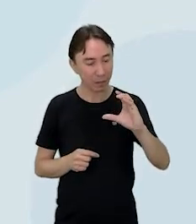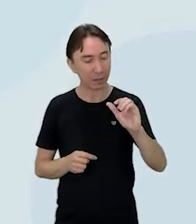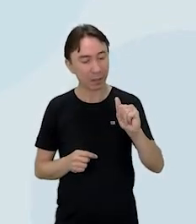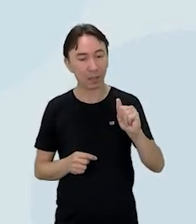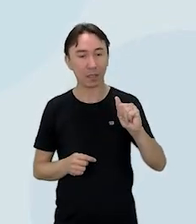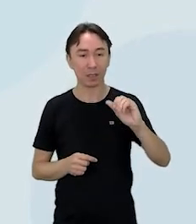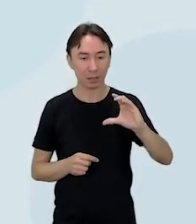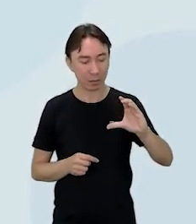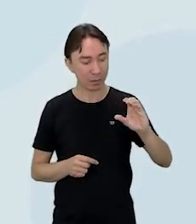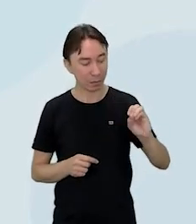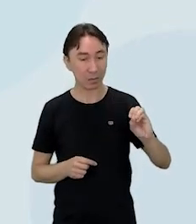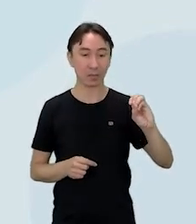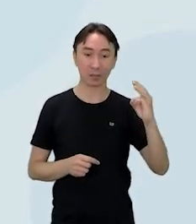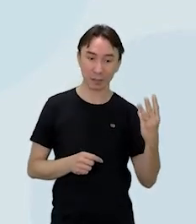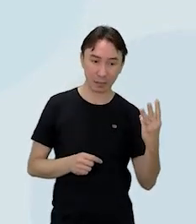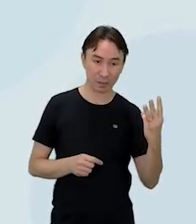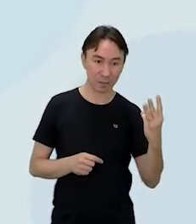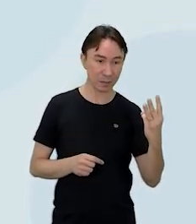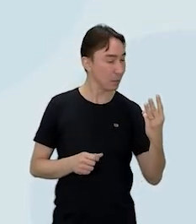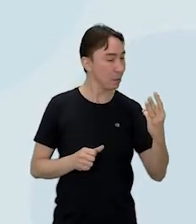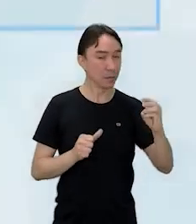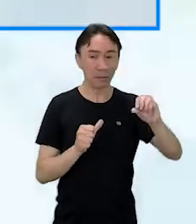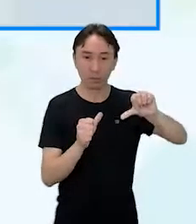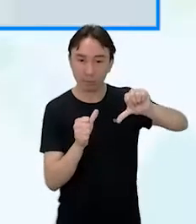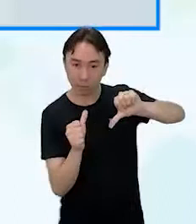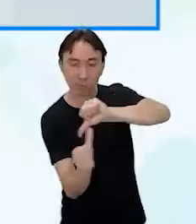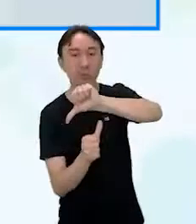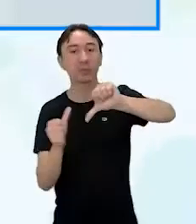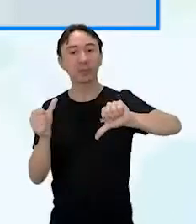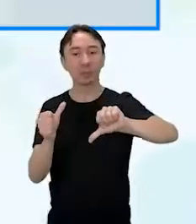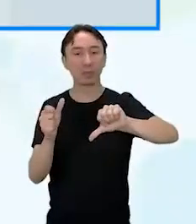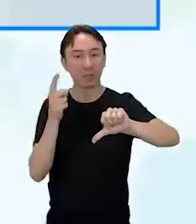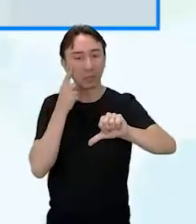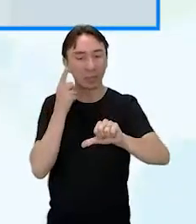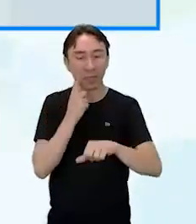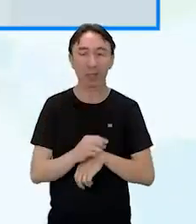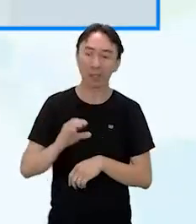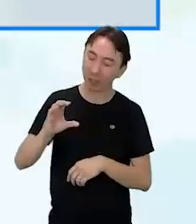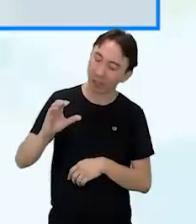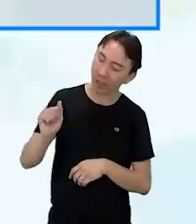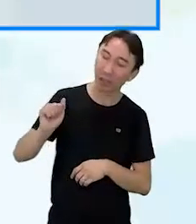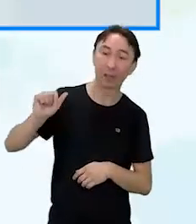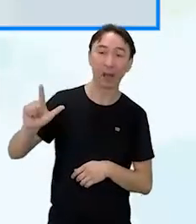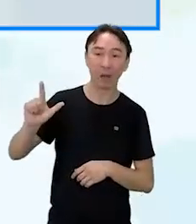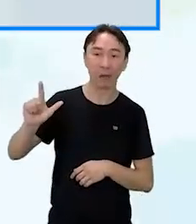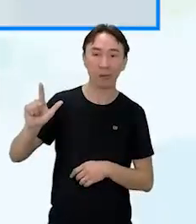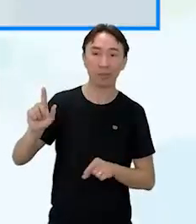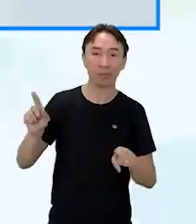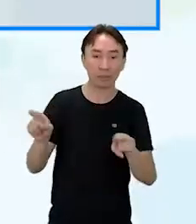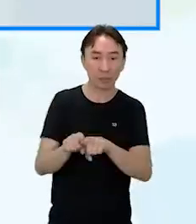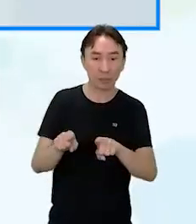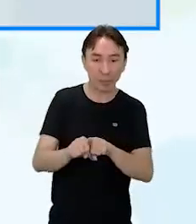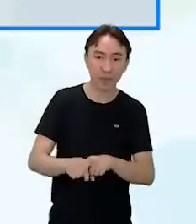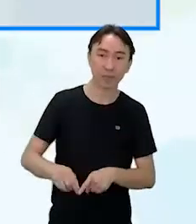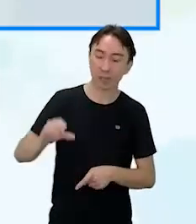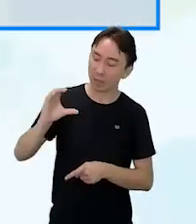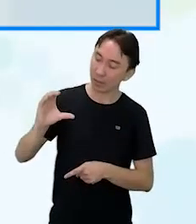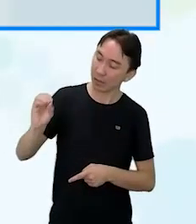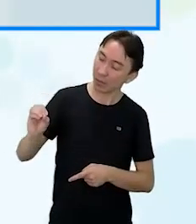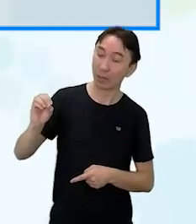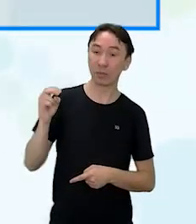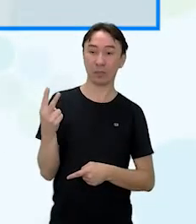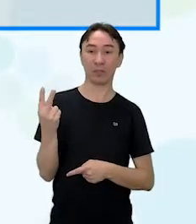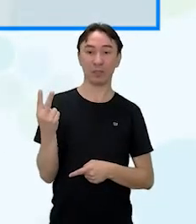ele é transformado em cal e gás carbônico. Então, observa ali que nós temos ali uma